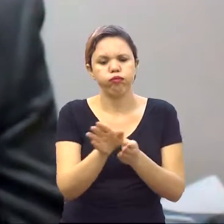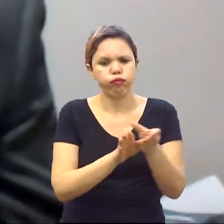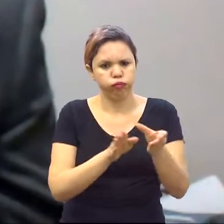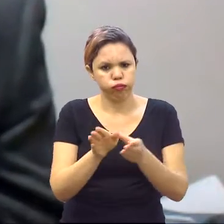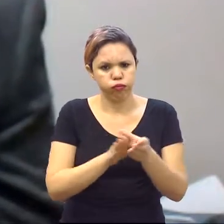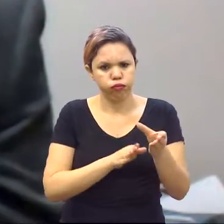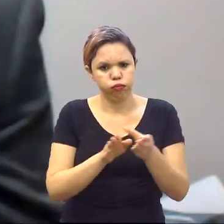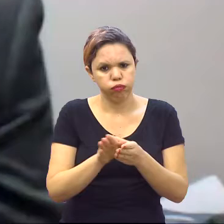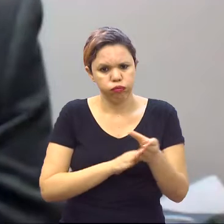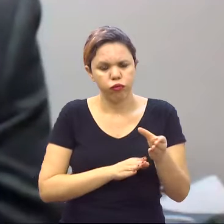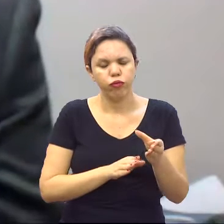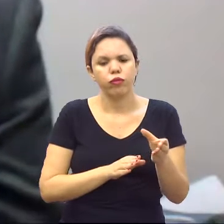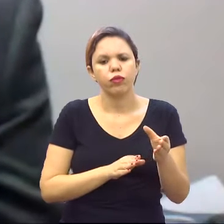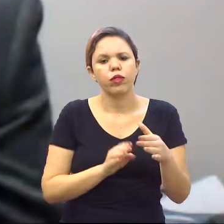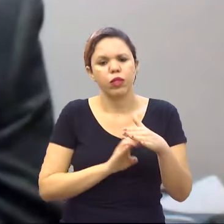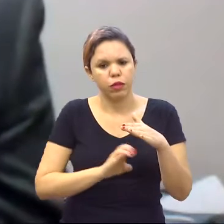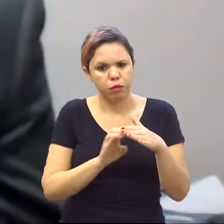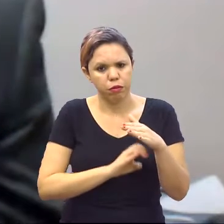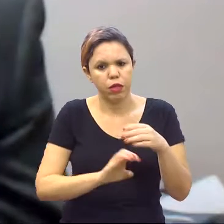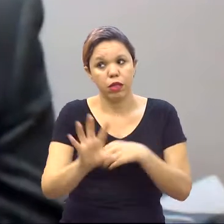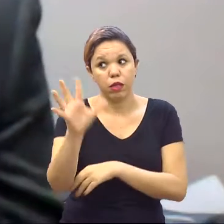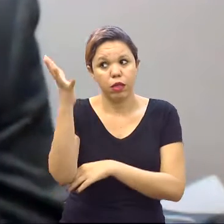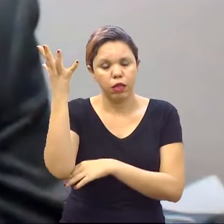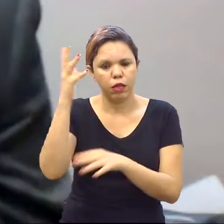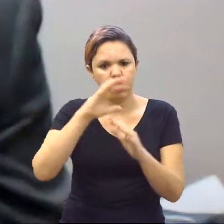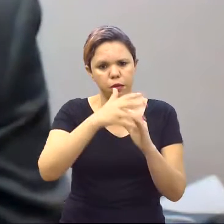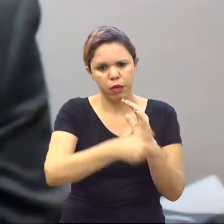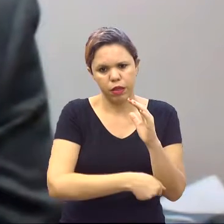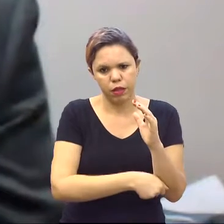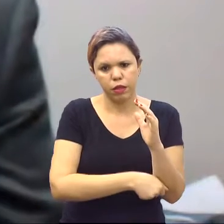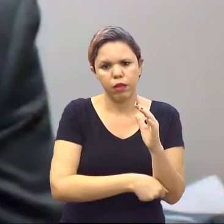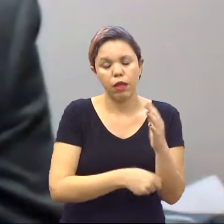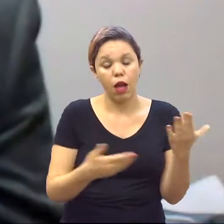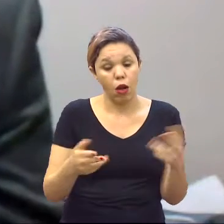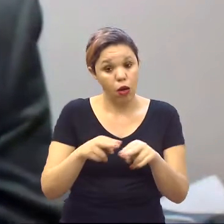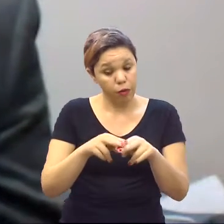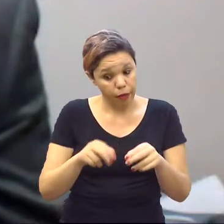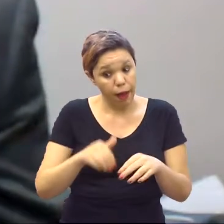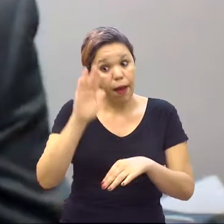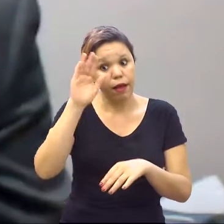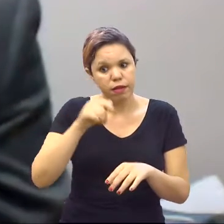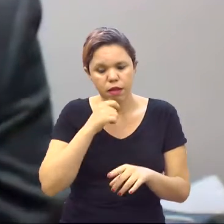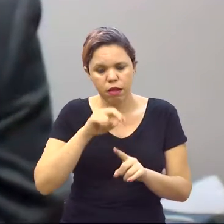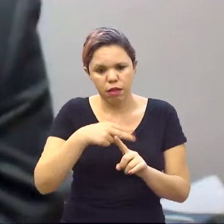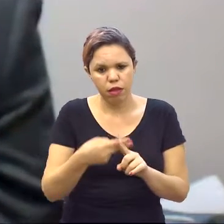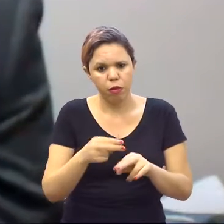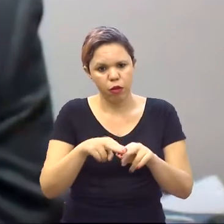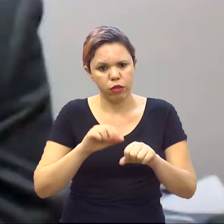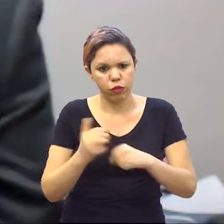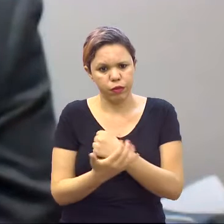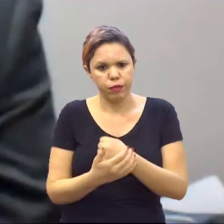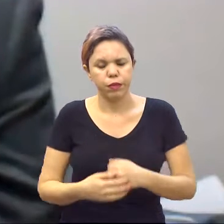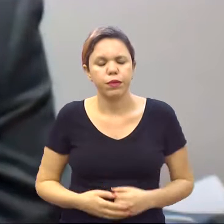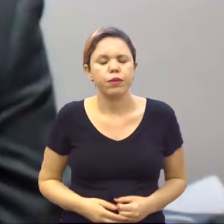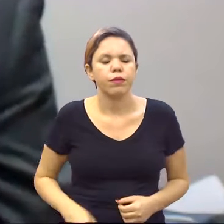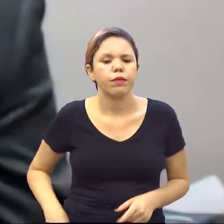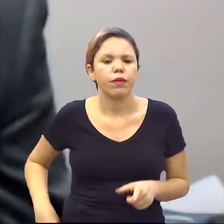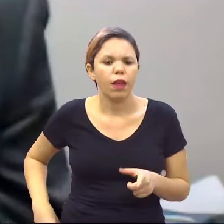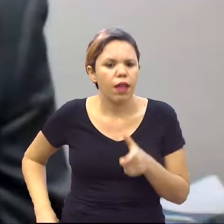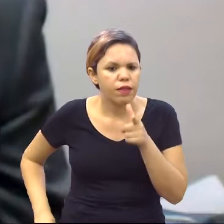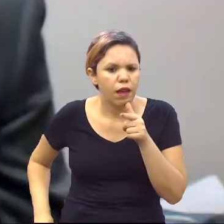as orientações dos organismos ambientais, e agora muito mais, com as recomendações do Covid-19, para que essa